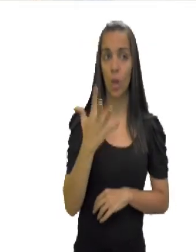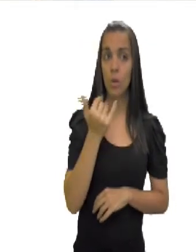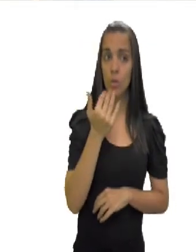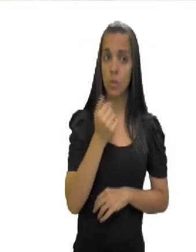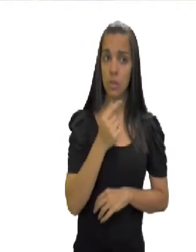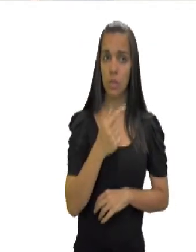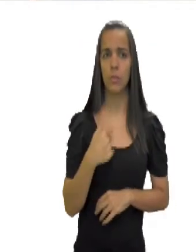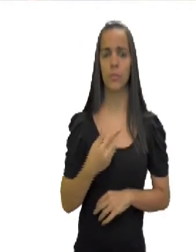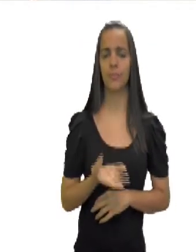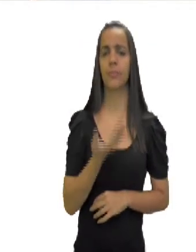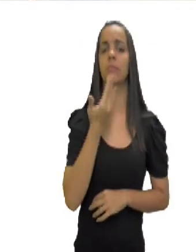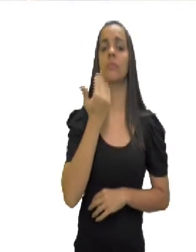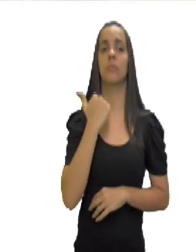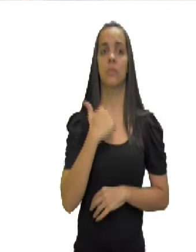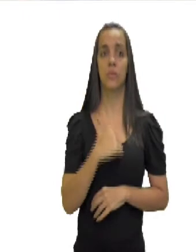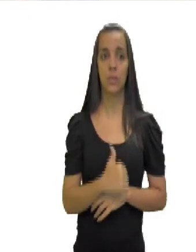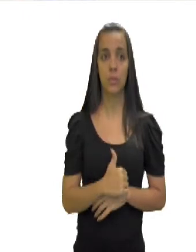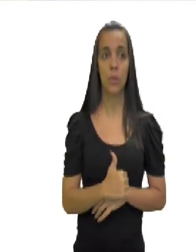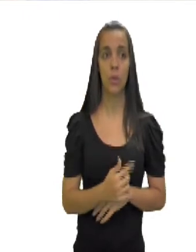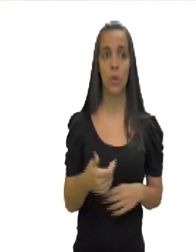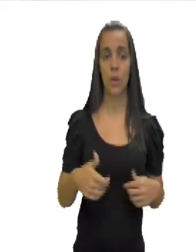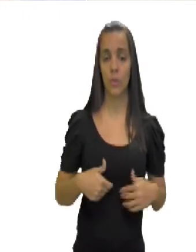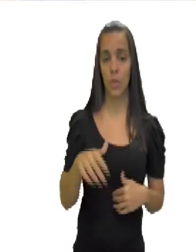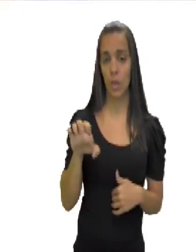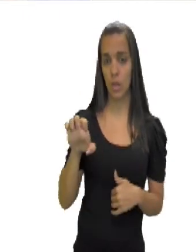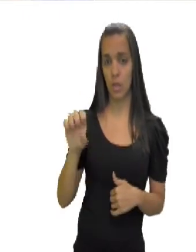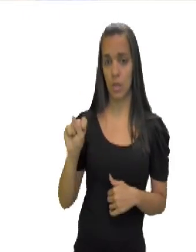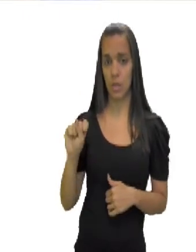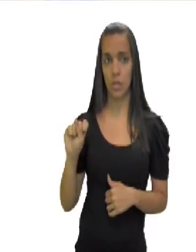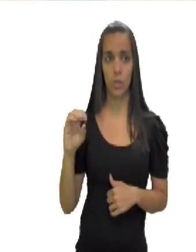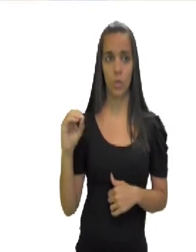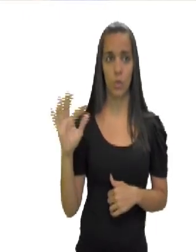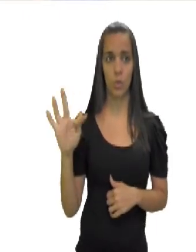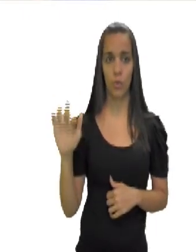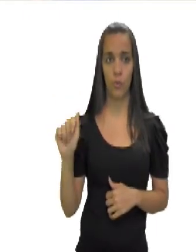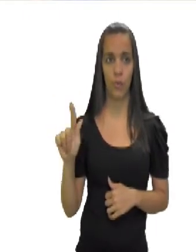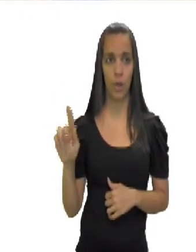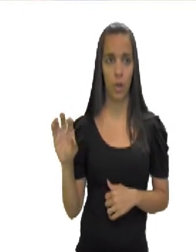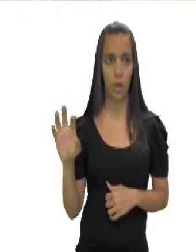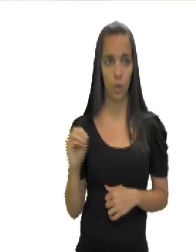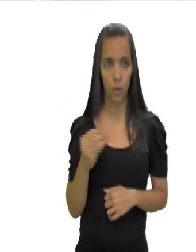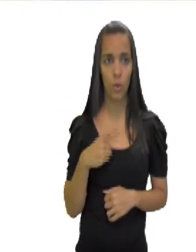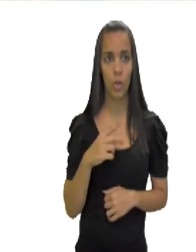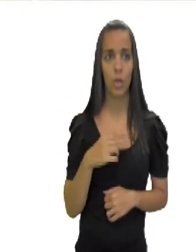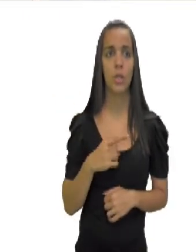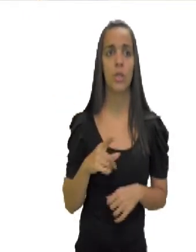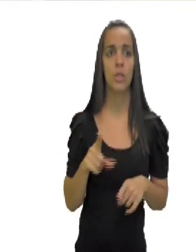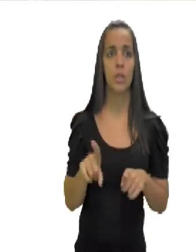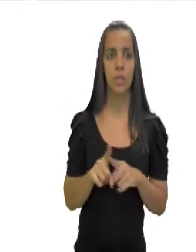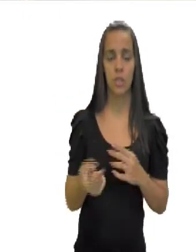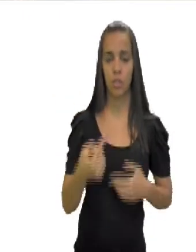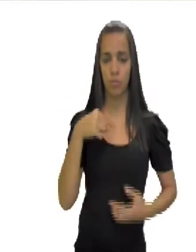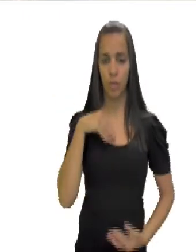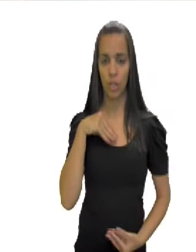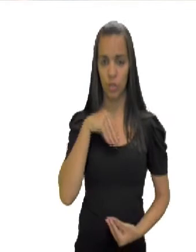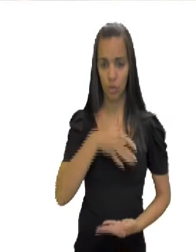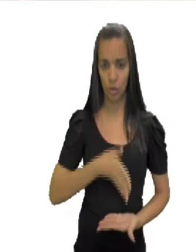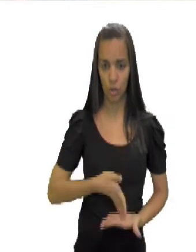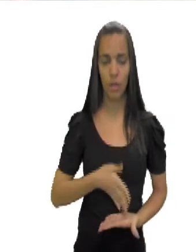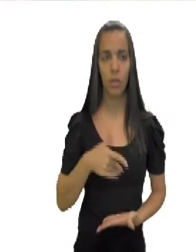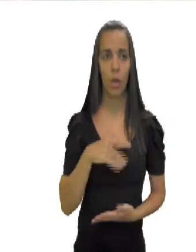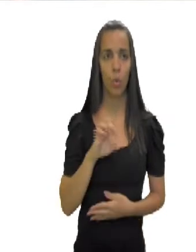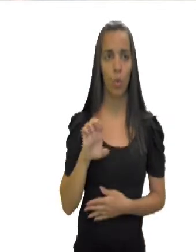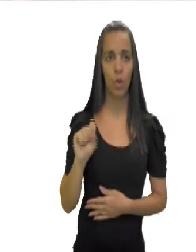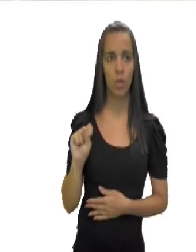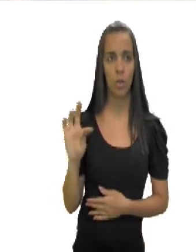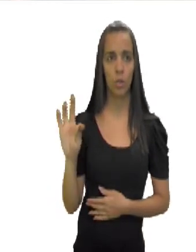serem engolidos, passam pelo esôfago e chegam ao estômago.